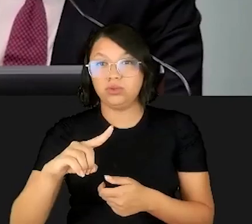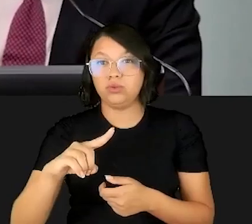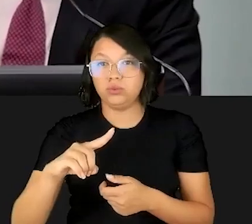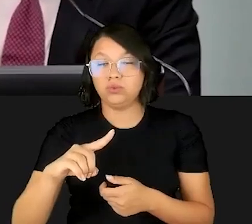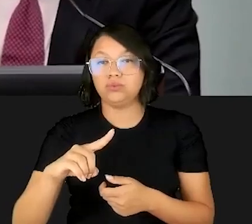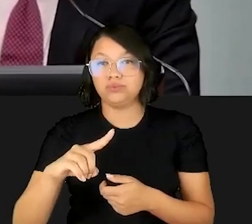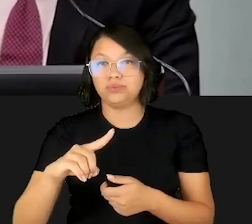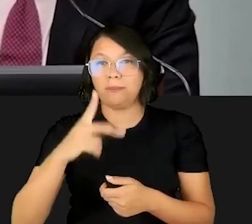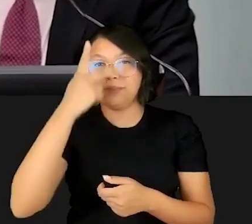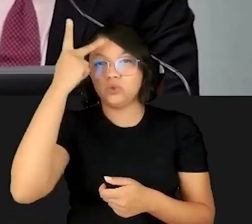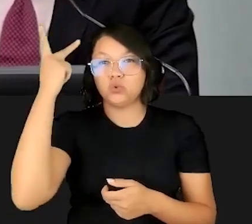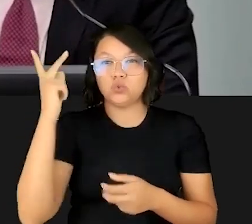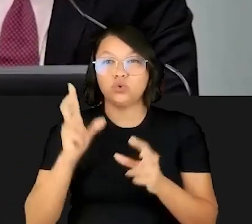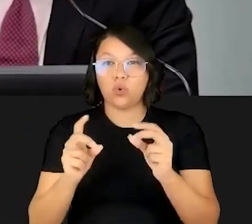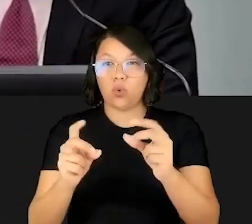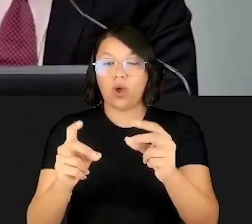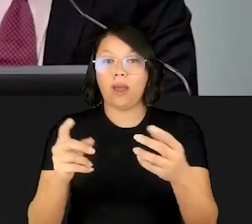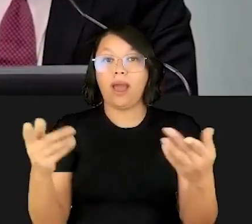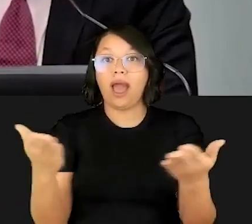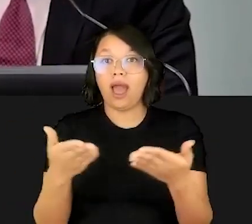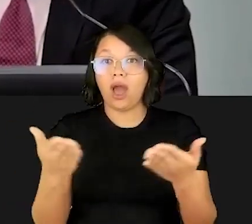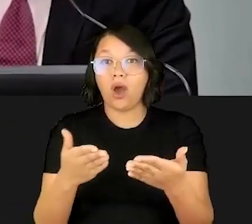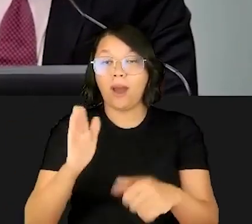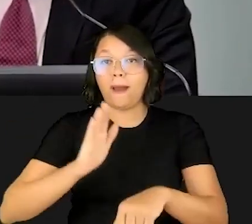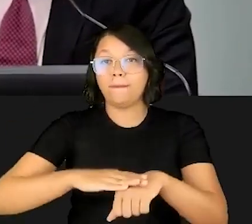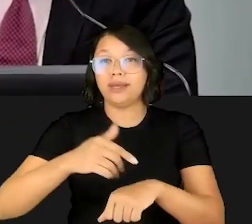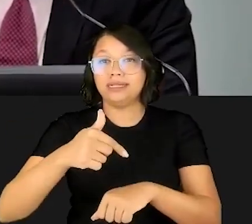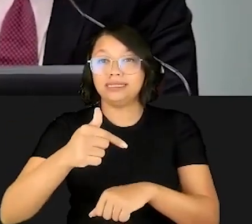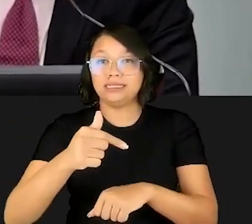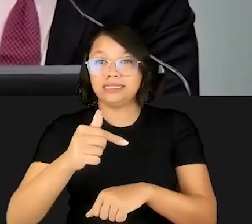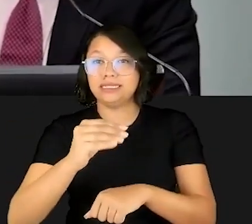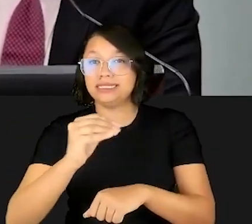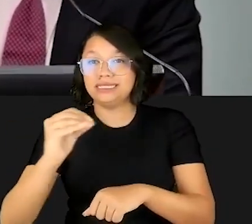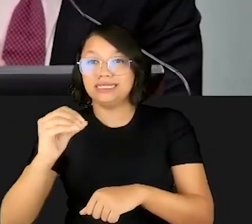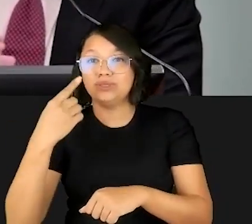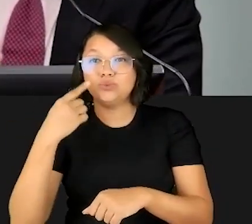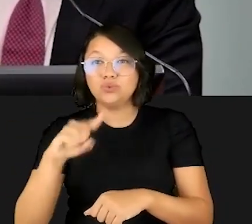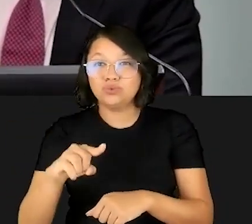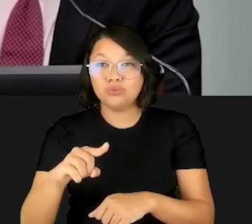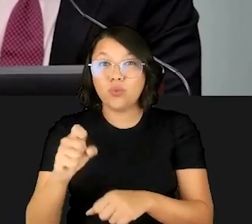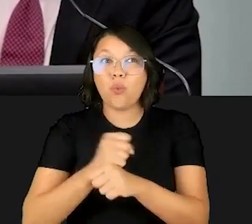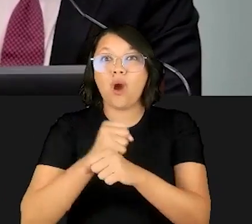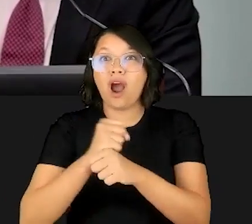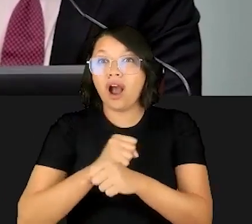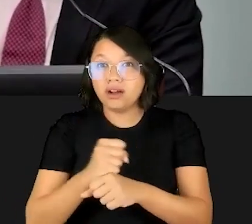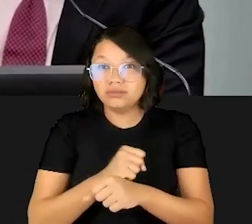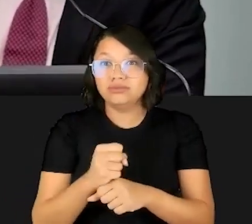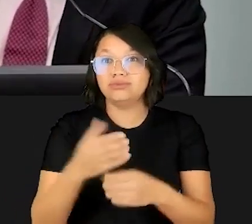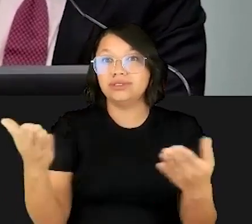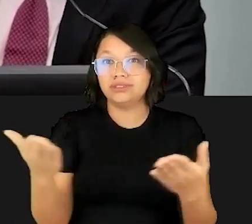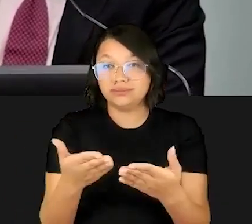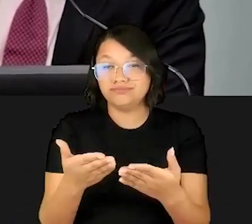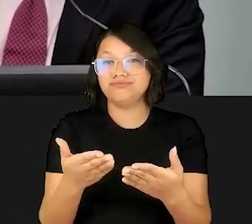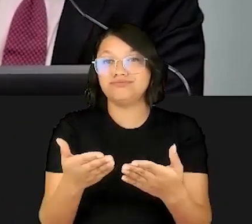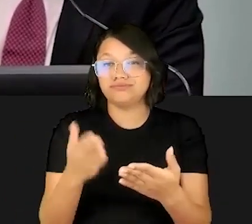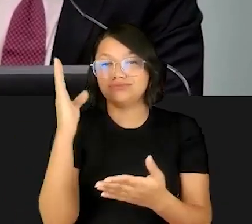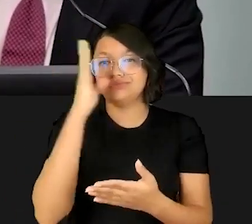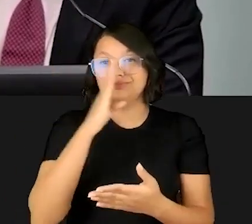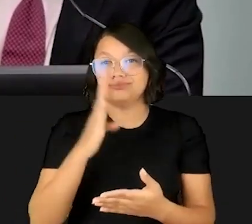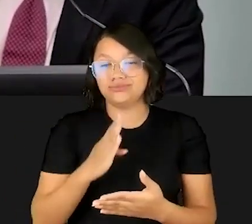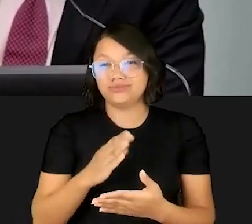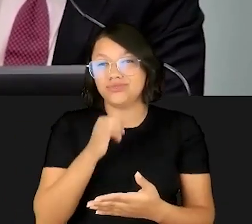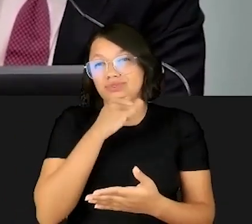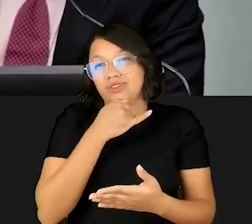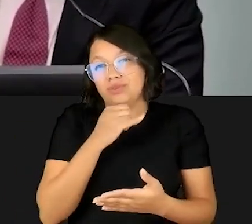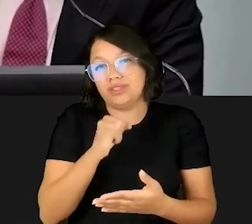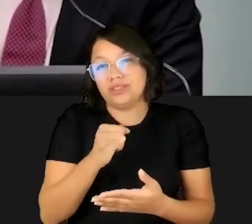nós temos mais de 700 mil novos casos de câncer por ano no Brasil. E, infelizmente, se nós pegarmos, por exemplo, a incidência